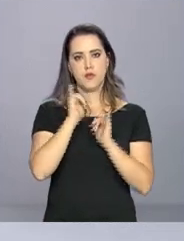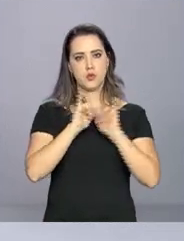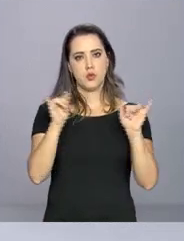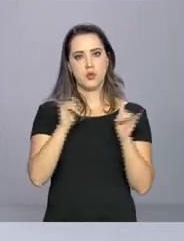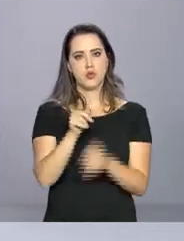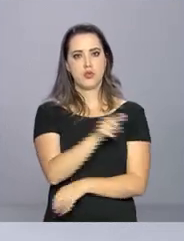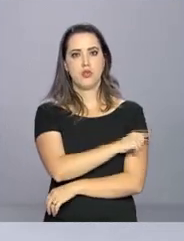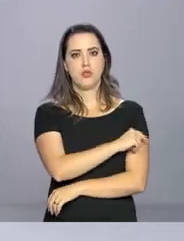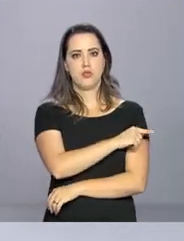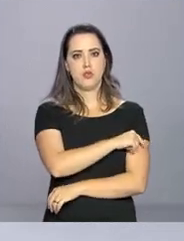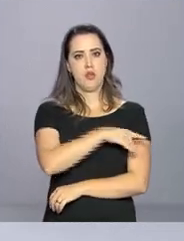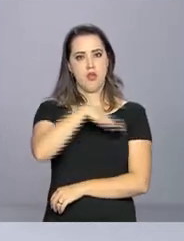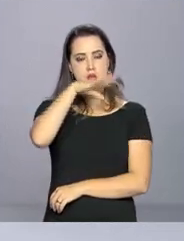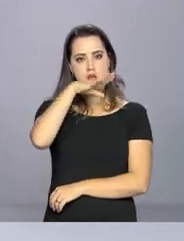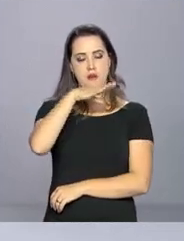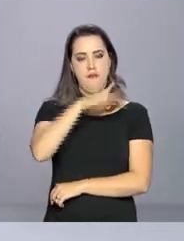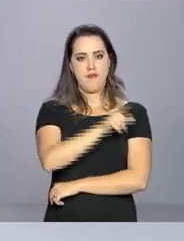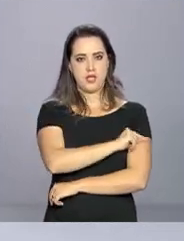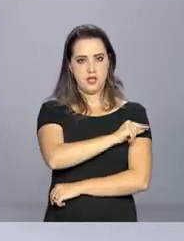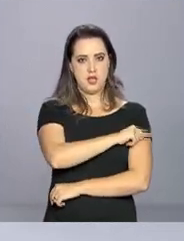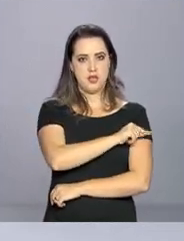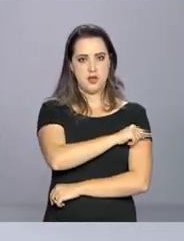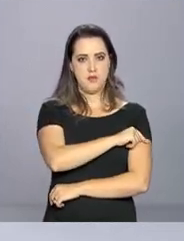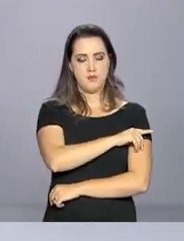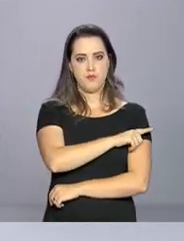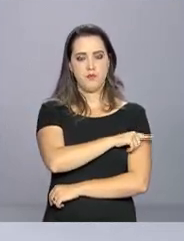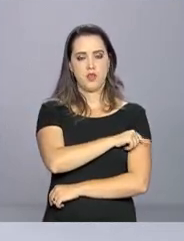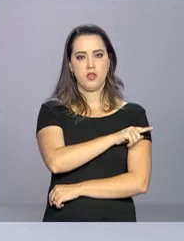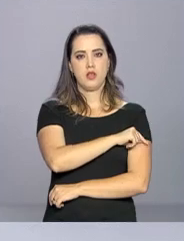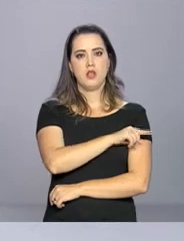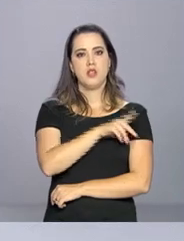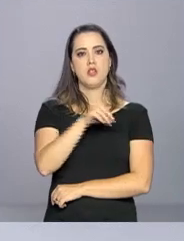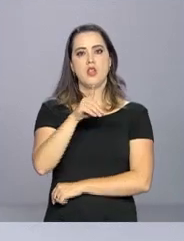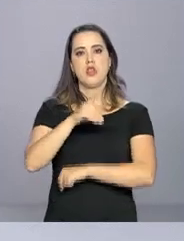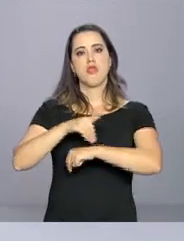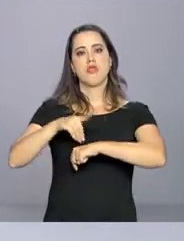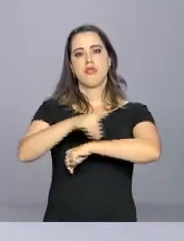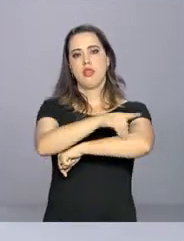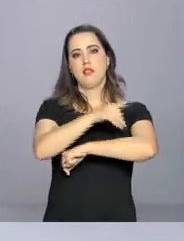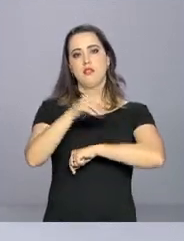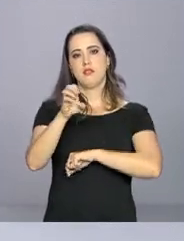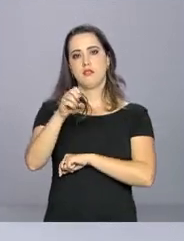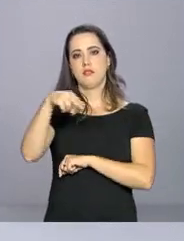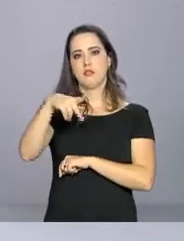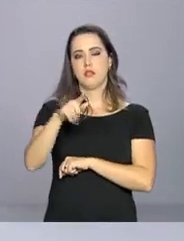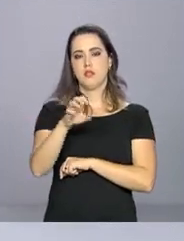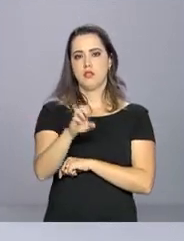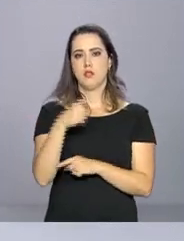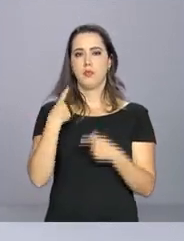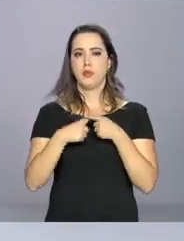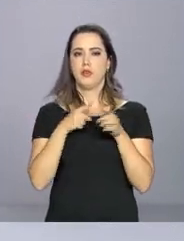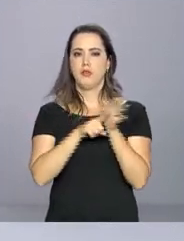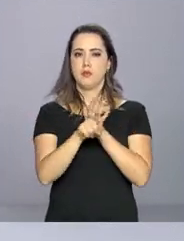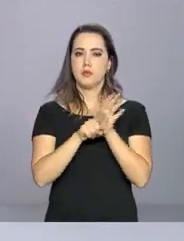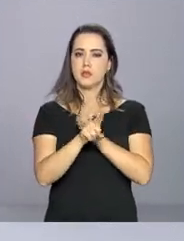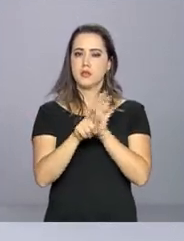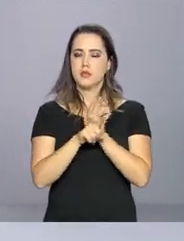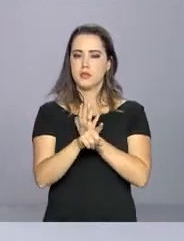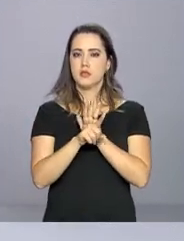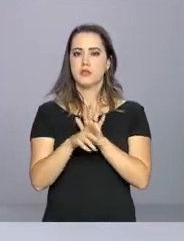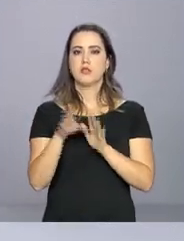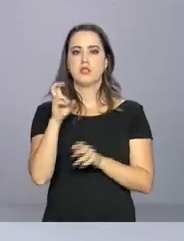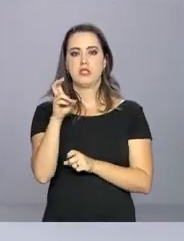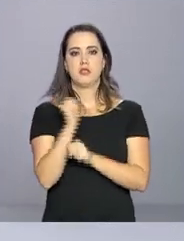dengue, Dengvaxia, vai ganhar uma atualização na bula. A alteração é resultado de uma pesquisa desenvolvida